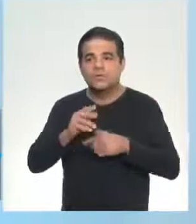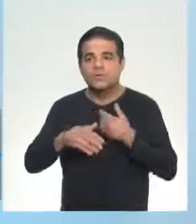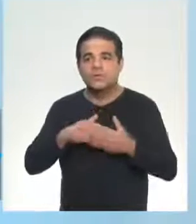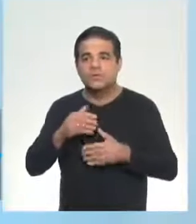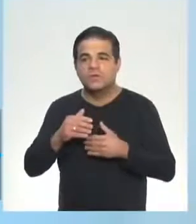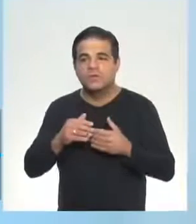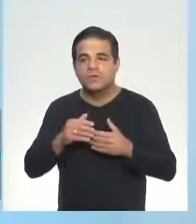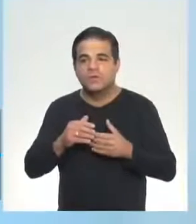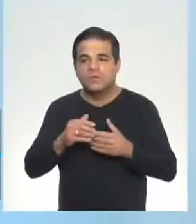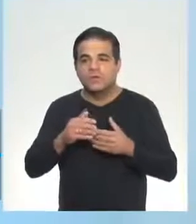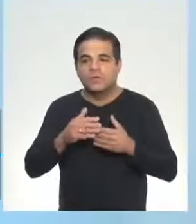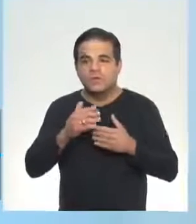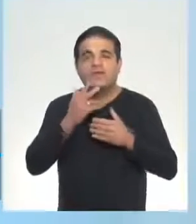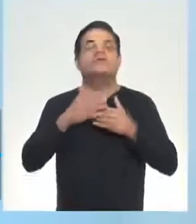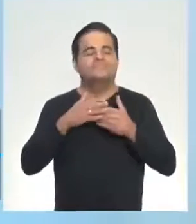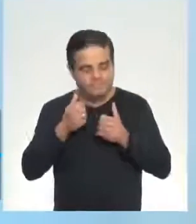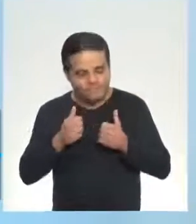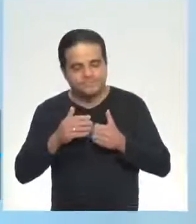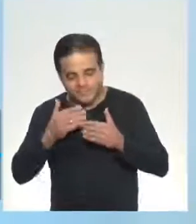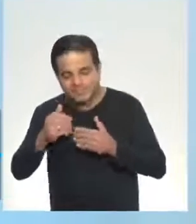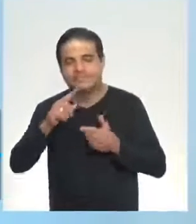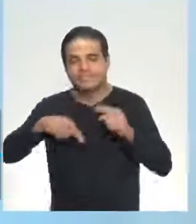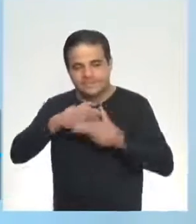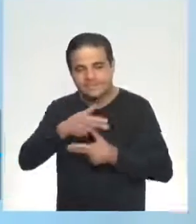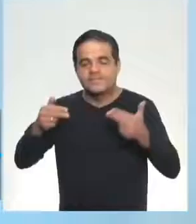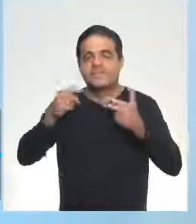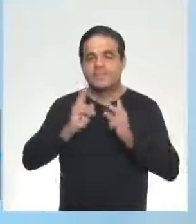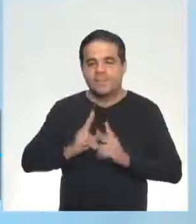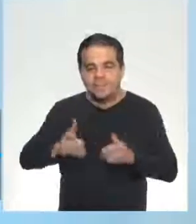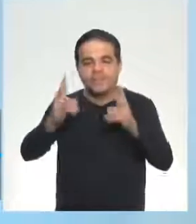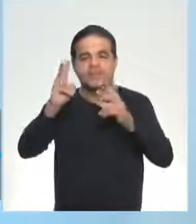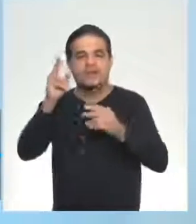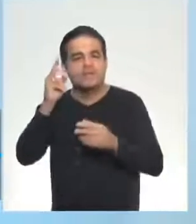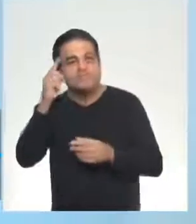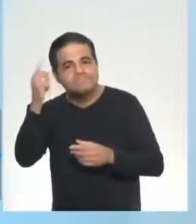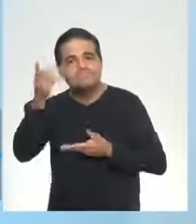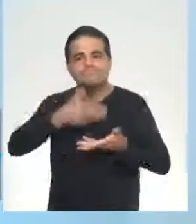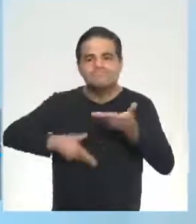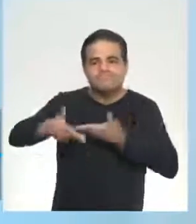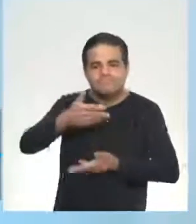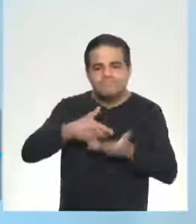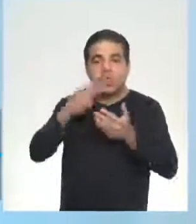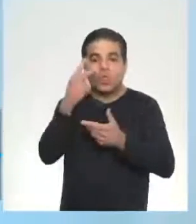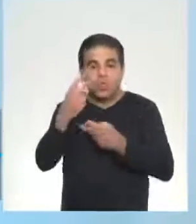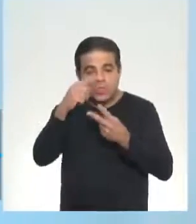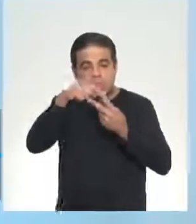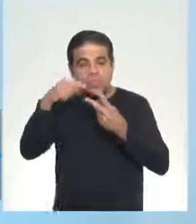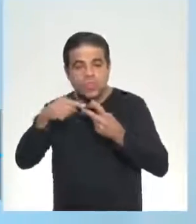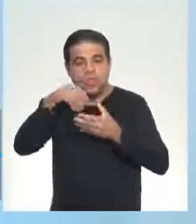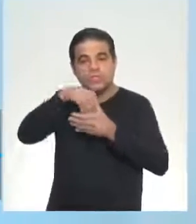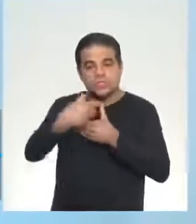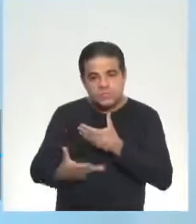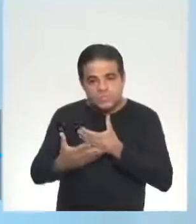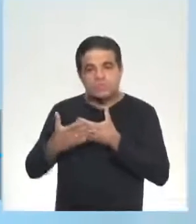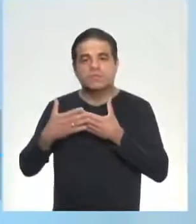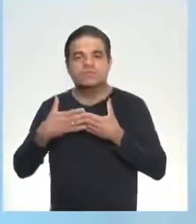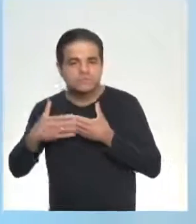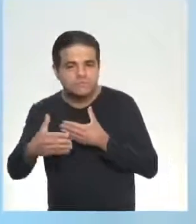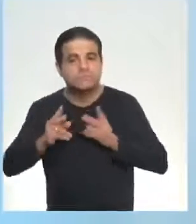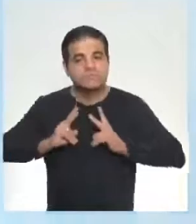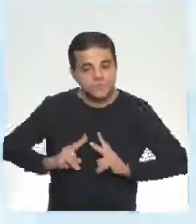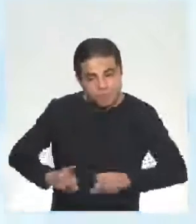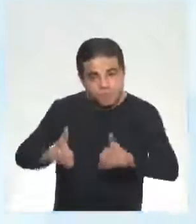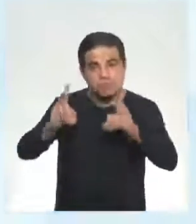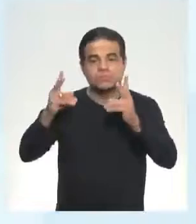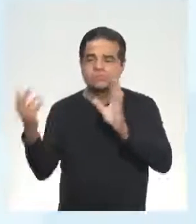uma data para entregar o produto, ok? Então, sempre pensando aí no mínimo 2 argumentos, tá? Continuando,